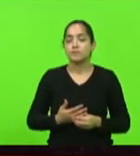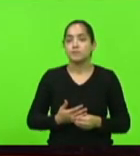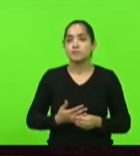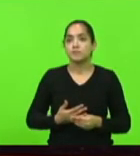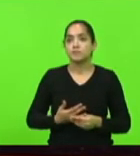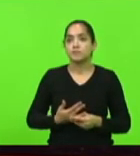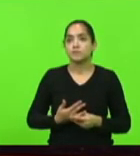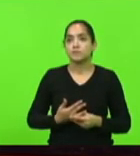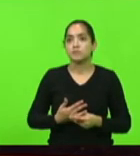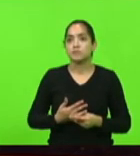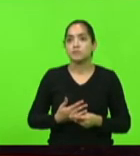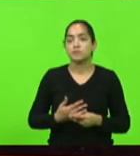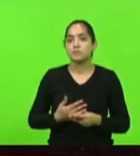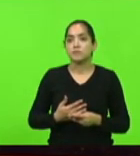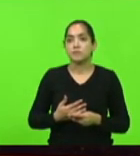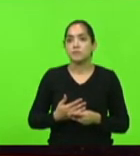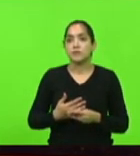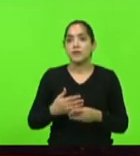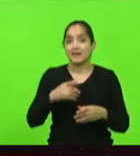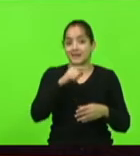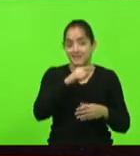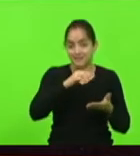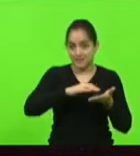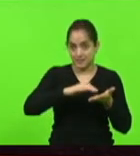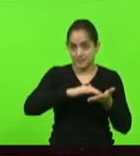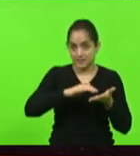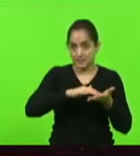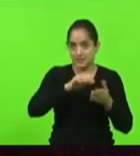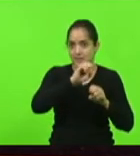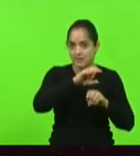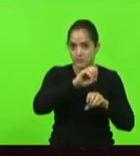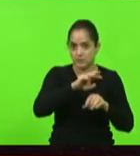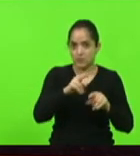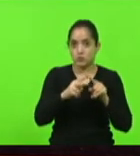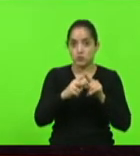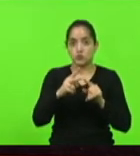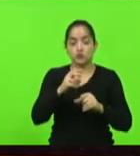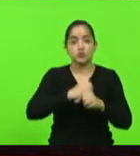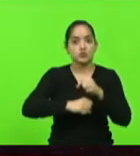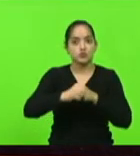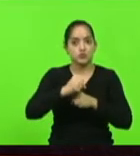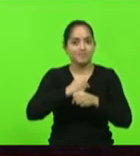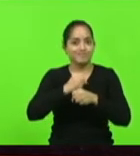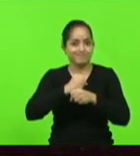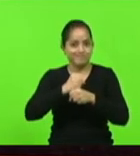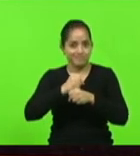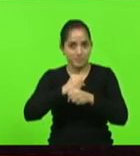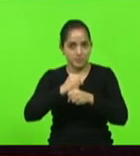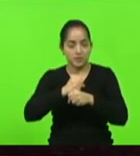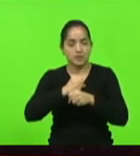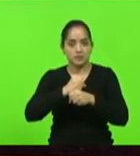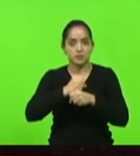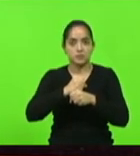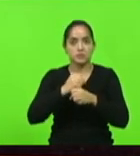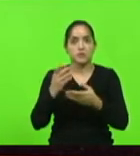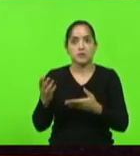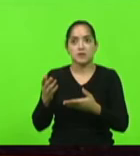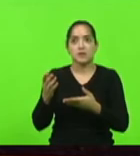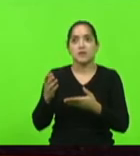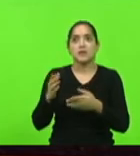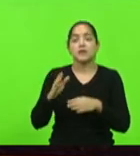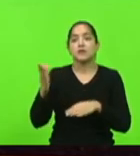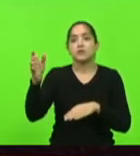das minhas incursões na Secretaria de Educação nos dois primeiros anos de mandato do governador